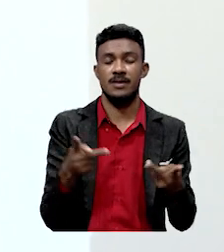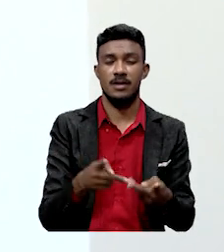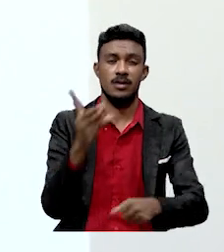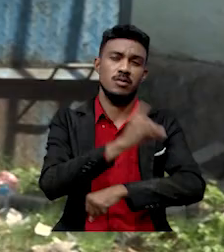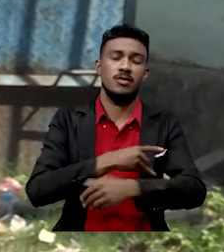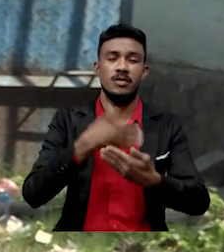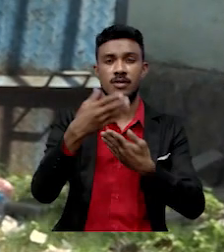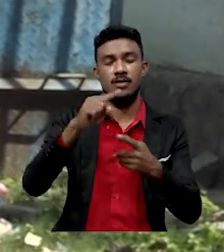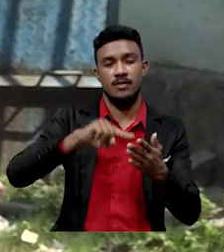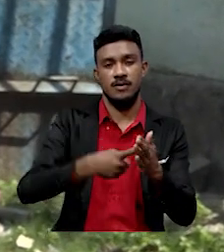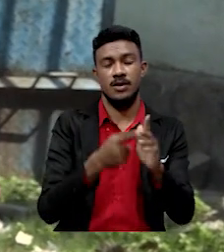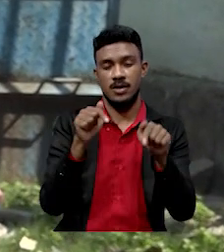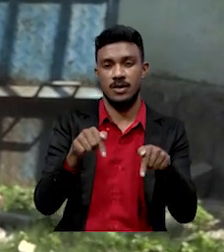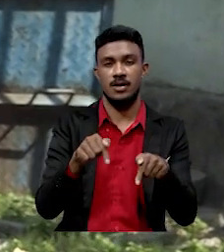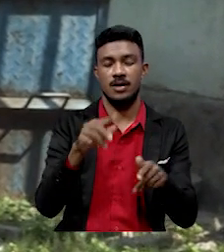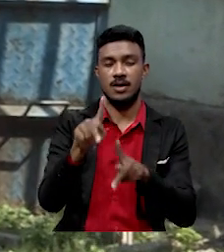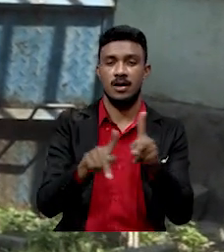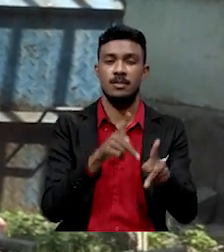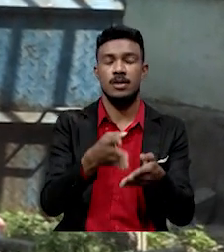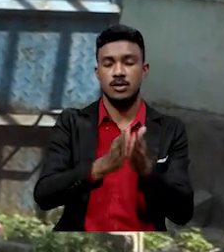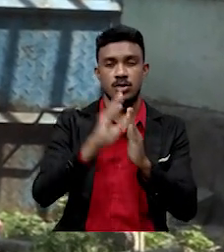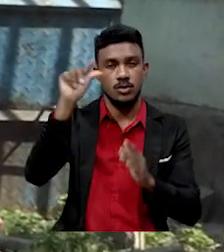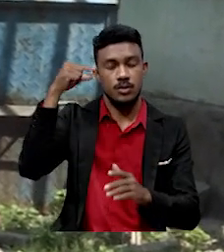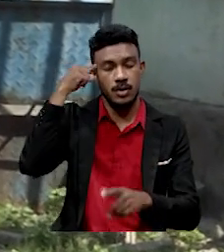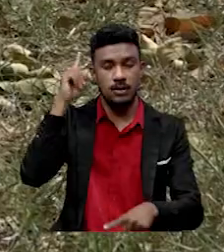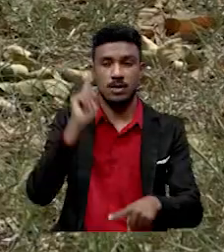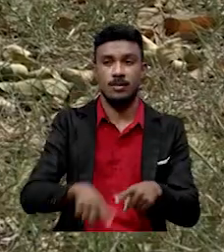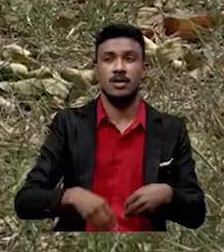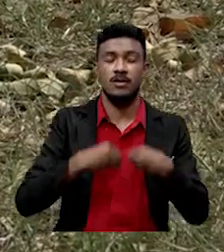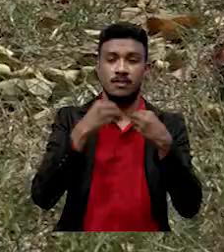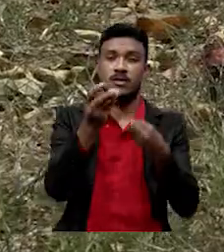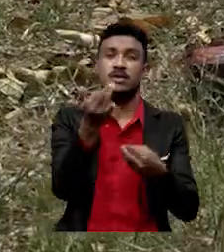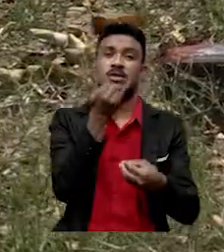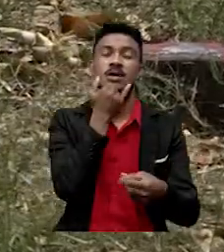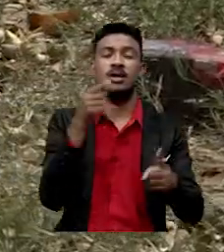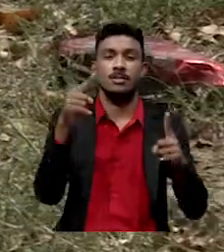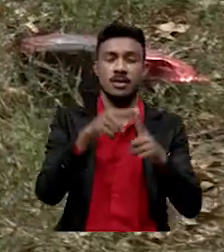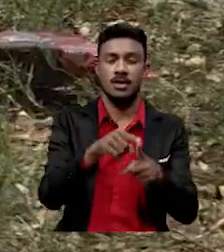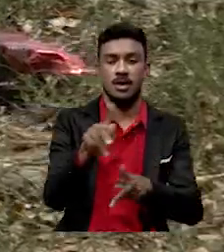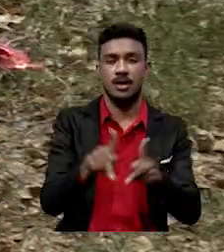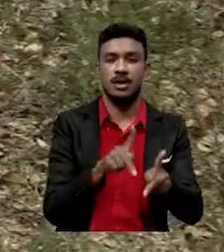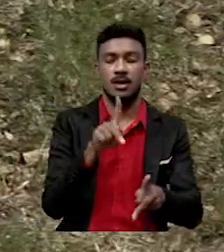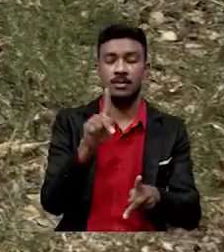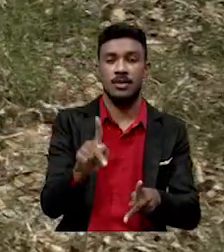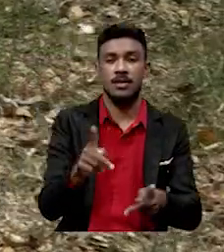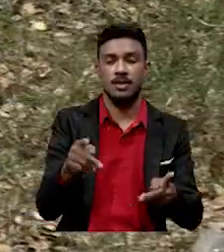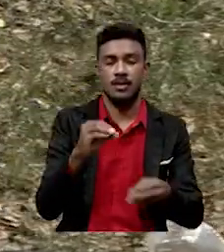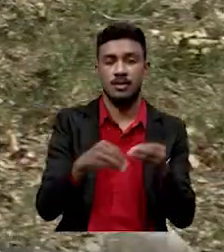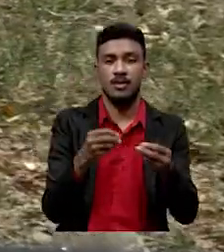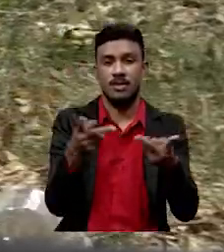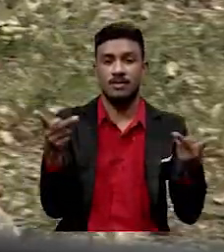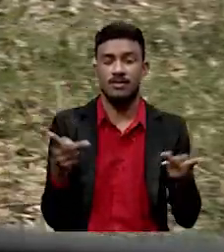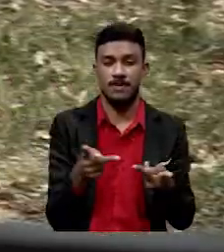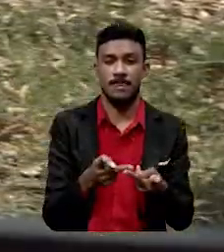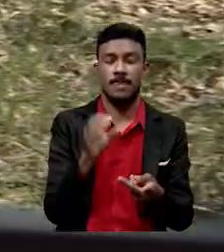eu fui ainda lá. Comunidade russo governo, la bele fossala det banha povo, quando abassou lixo e a fatim público, também a